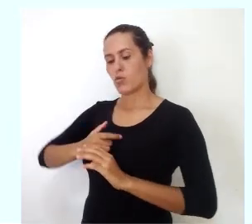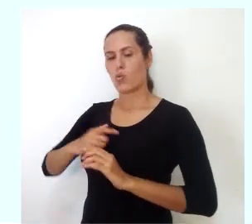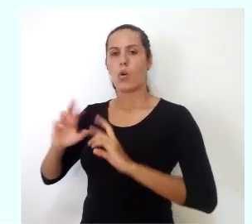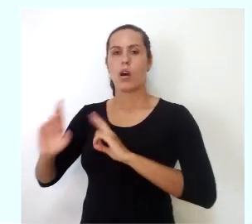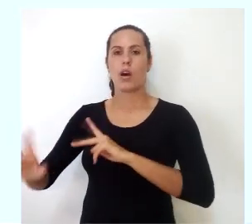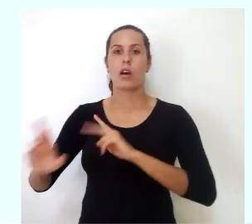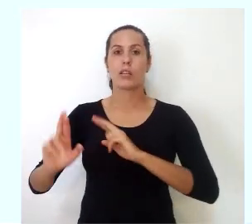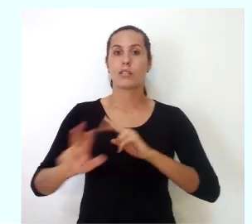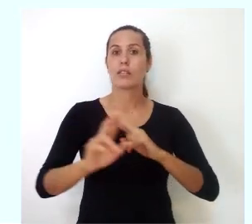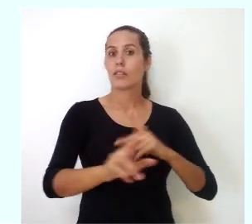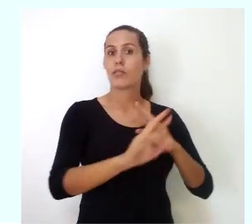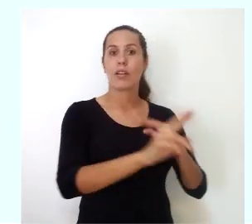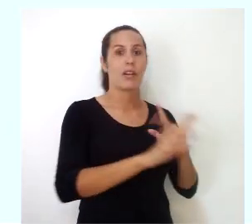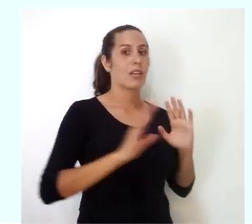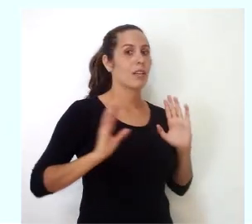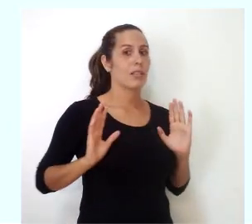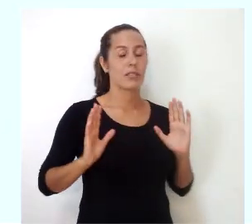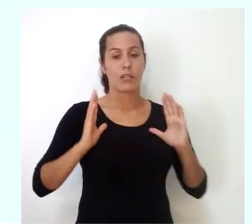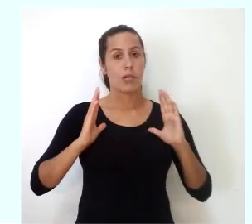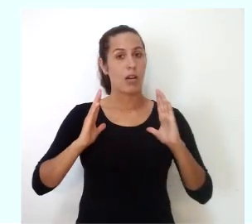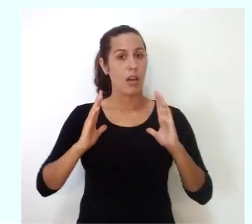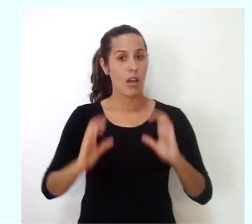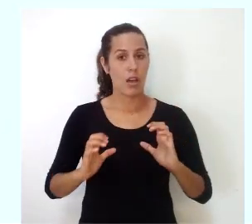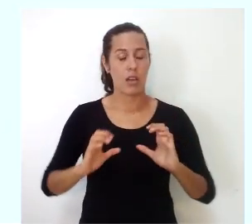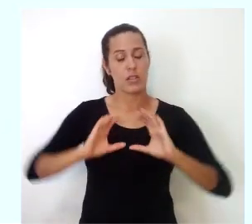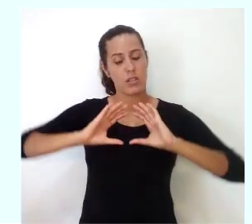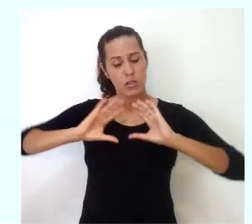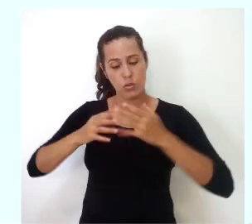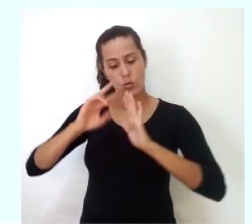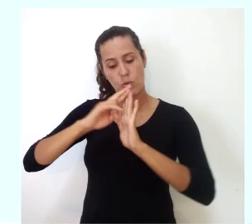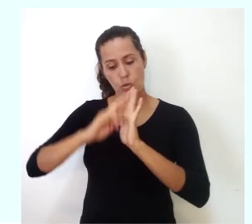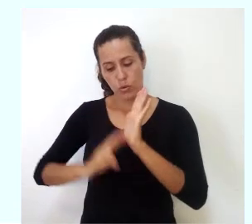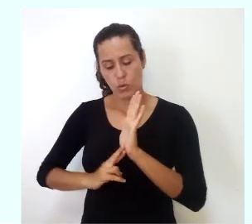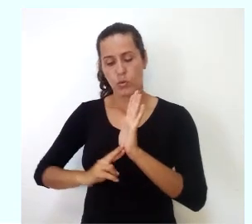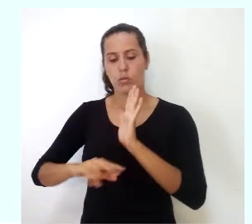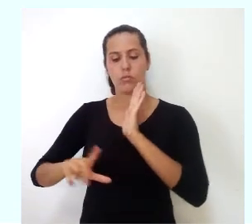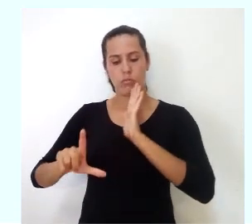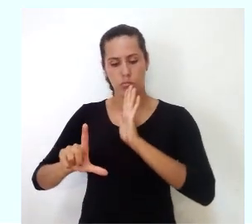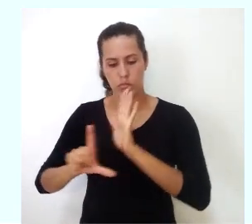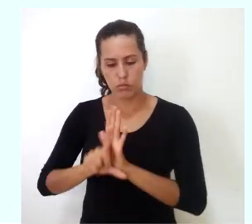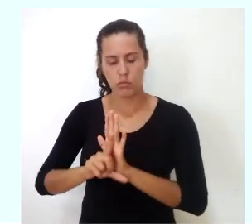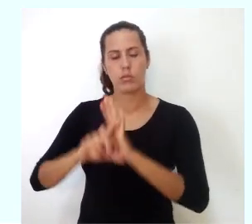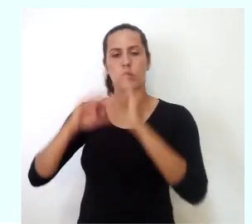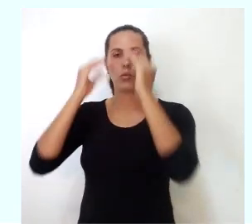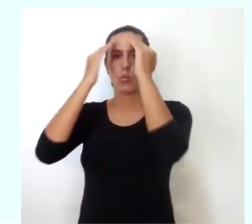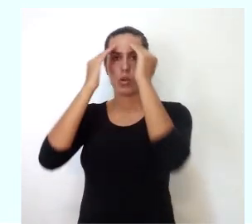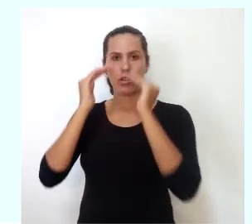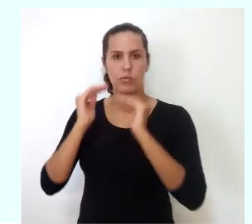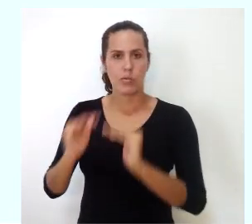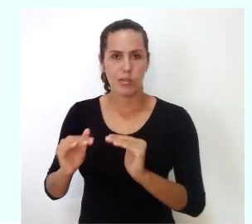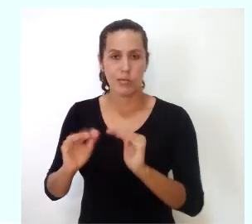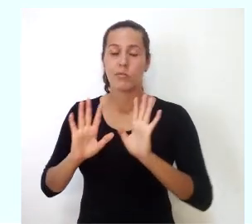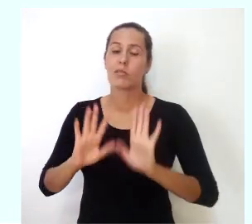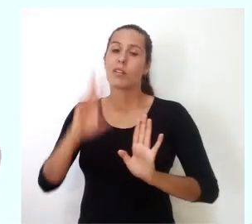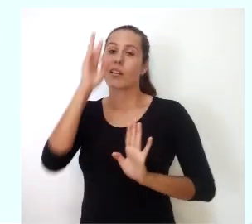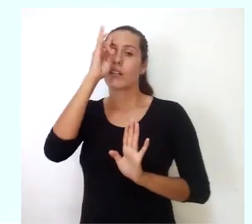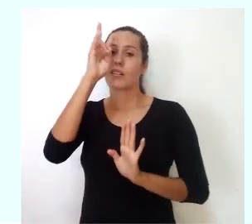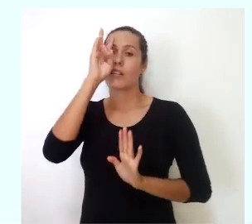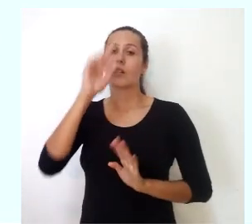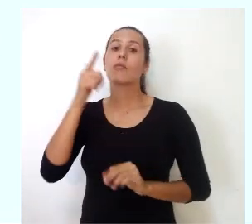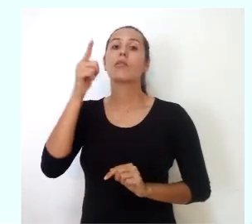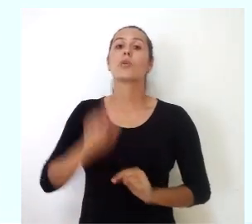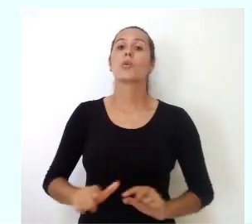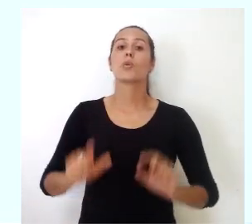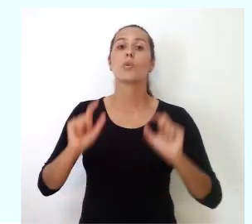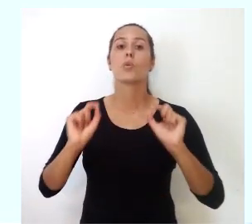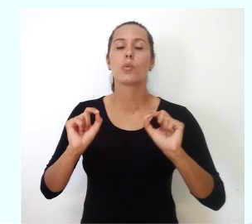Então, a ética, a conduta, a norma, o respeito. E lembrar mais uma vez, certo? O objetivo